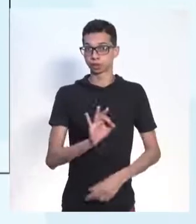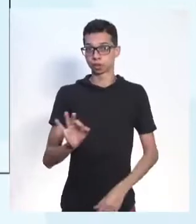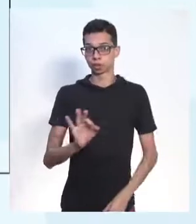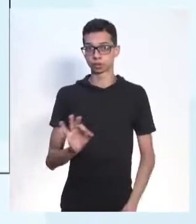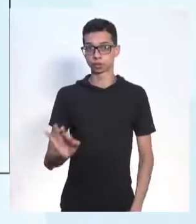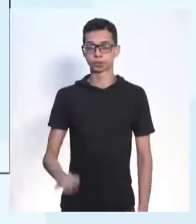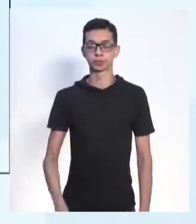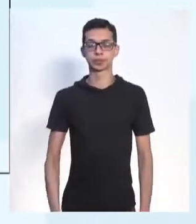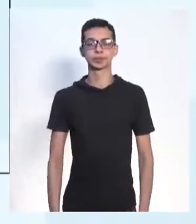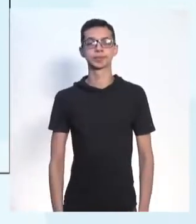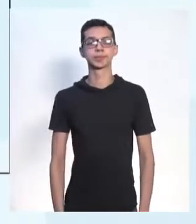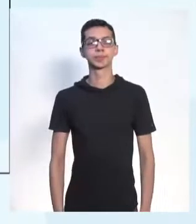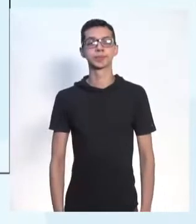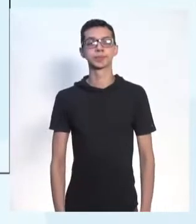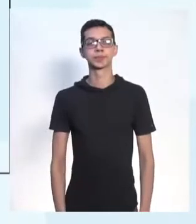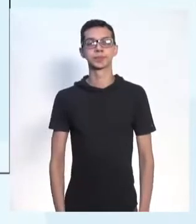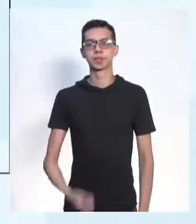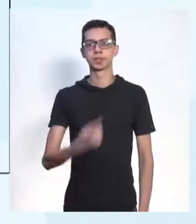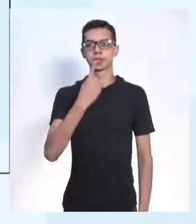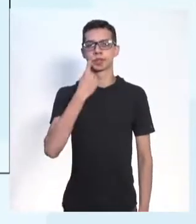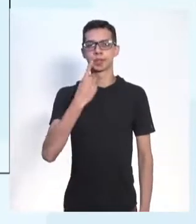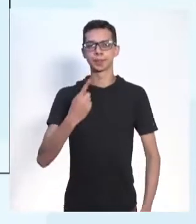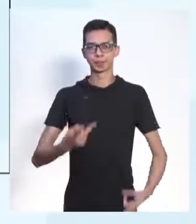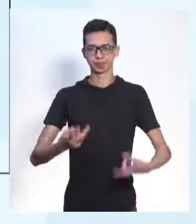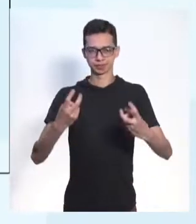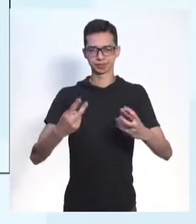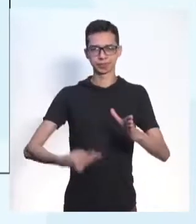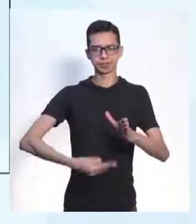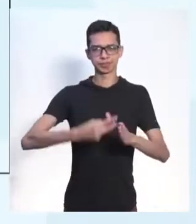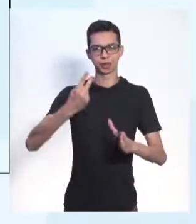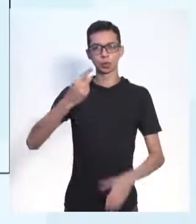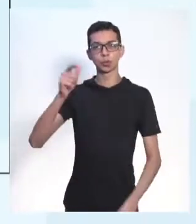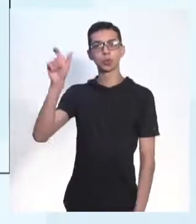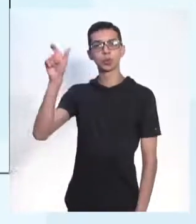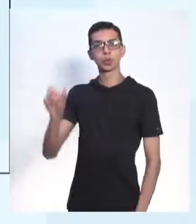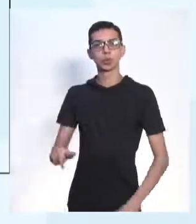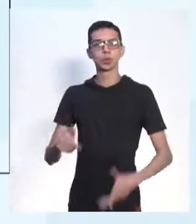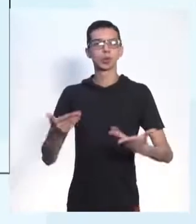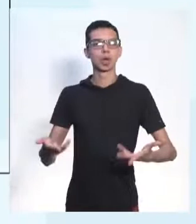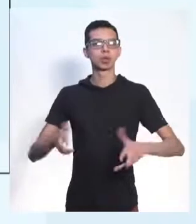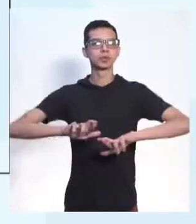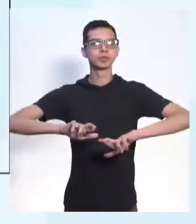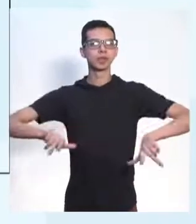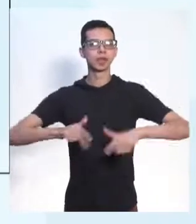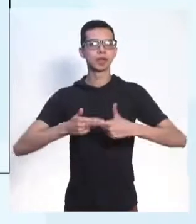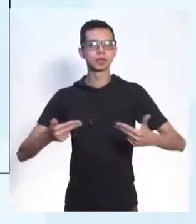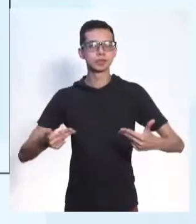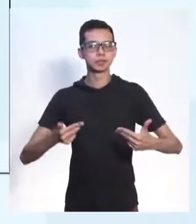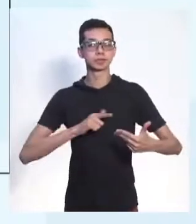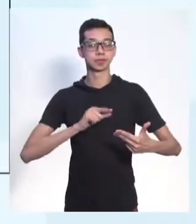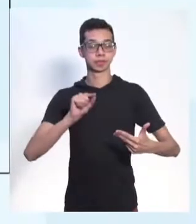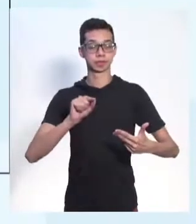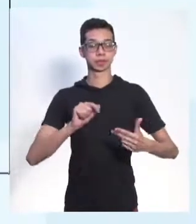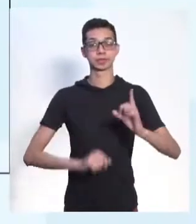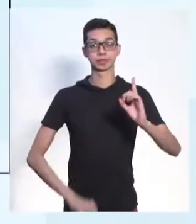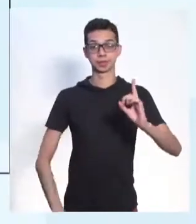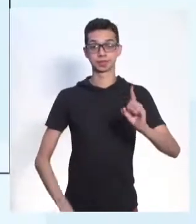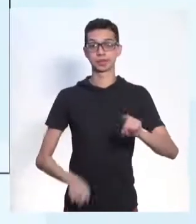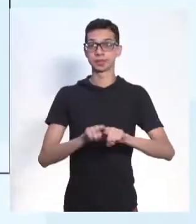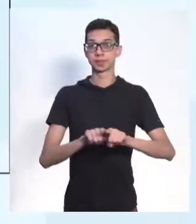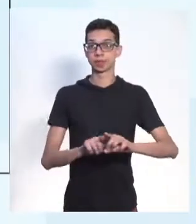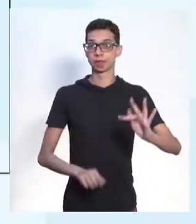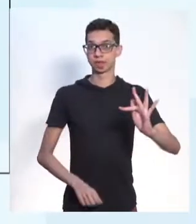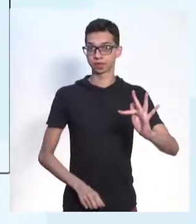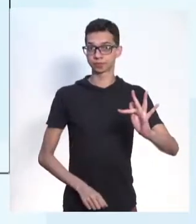sucedidos. Aí a gente vê na coluna, na segunda coluna, quais que estão no plural? A gente tem a D e a F no